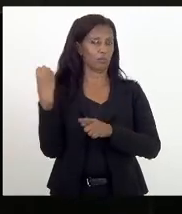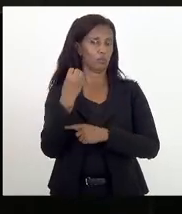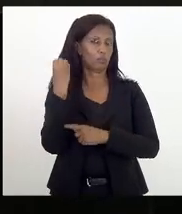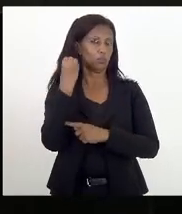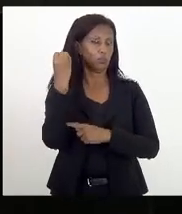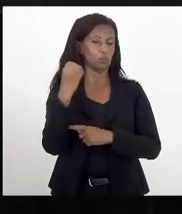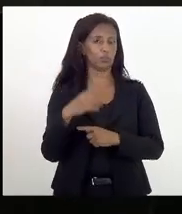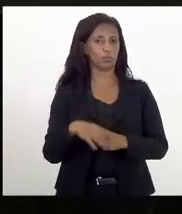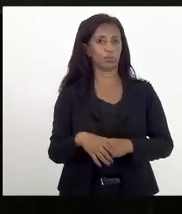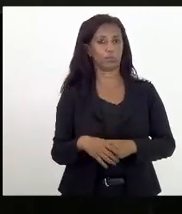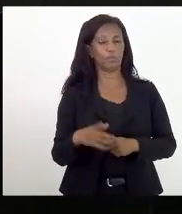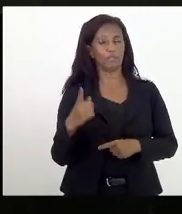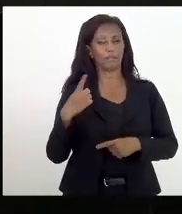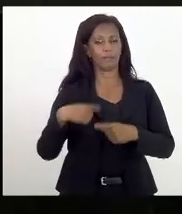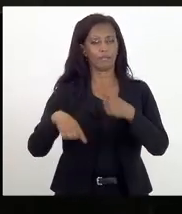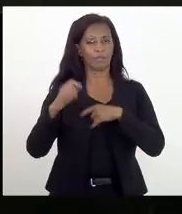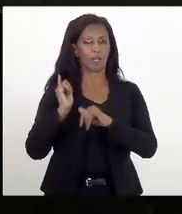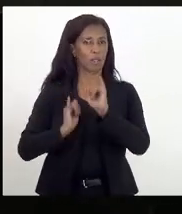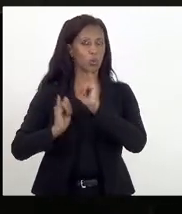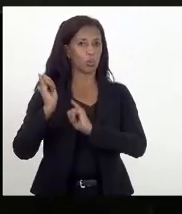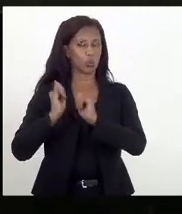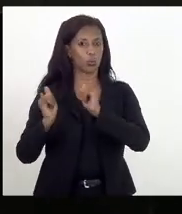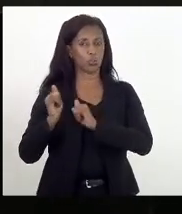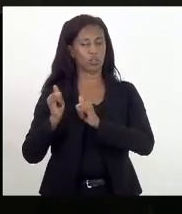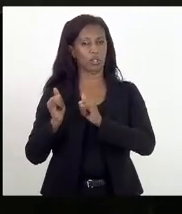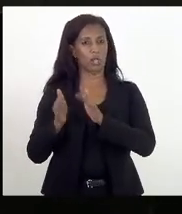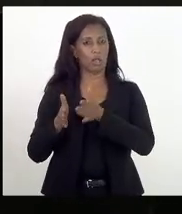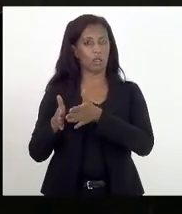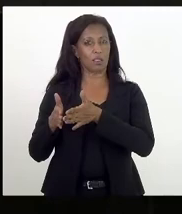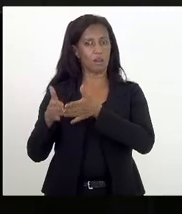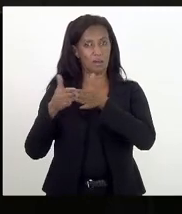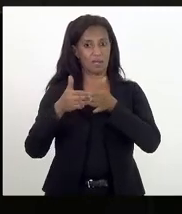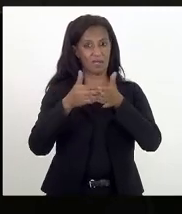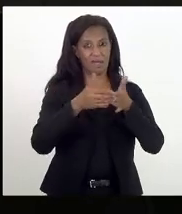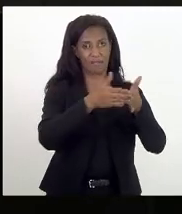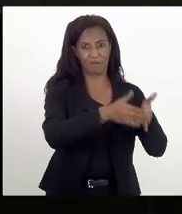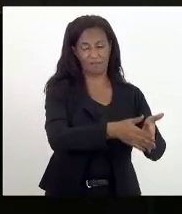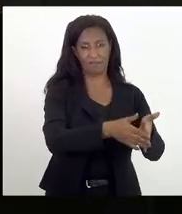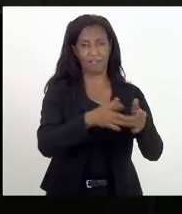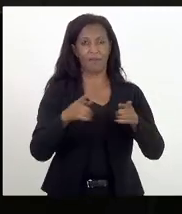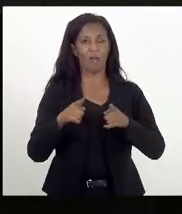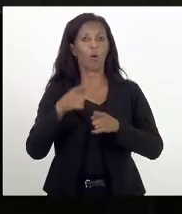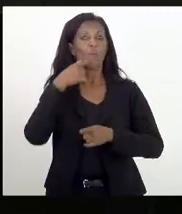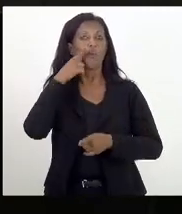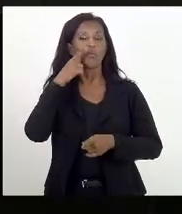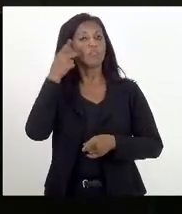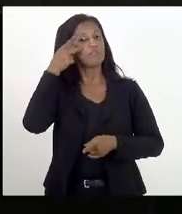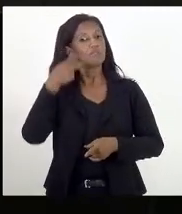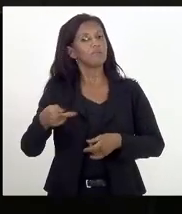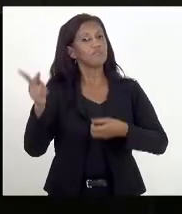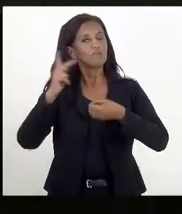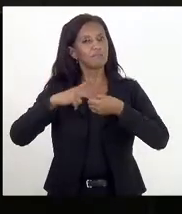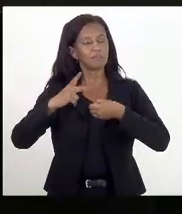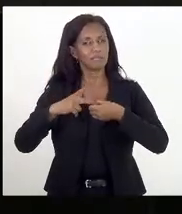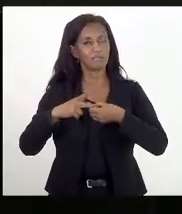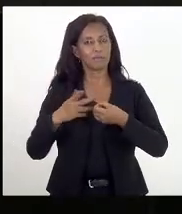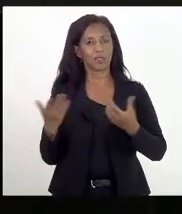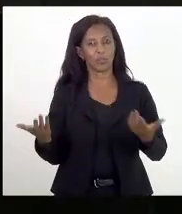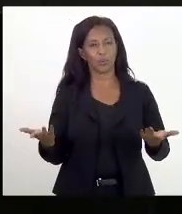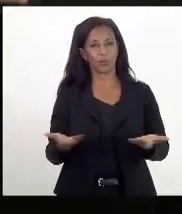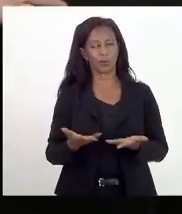abordando a questão da retomada da indústria naval com conteúdo local onde visitamos a Petrobras e